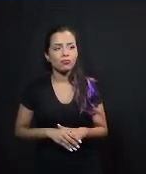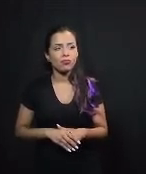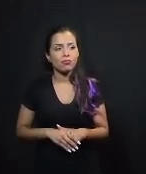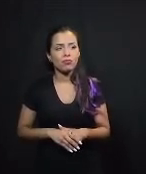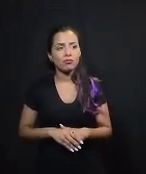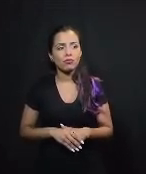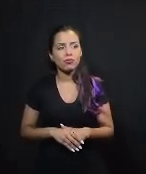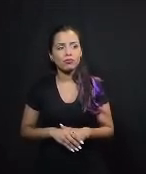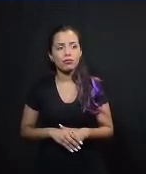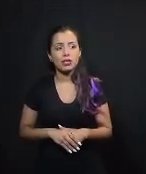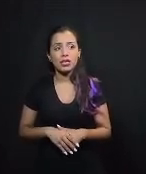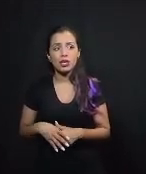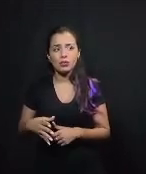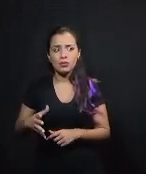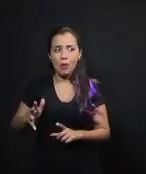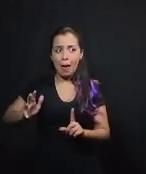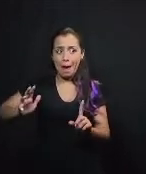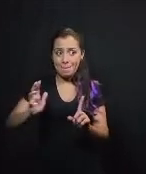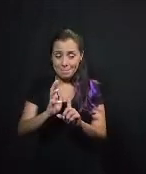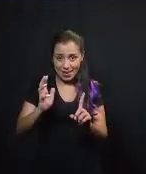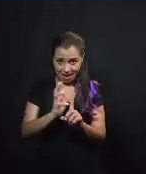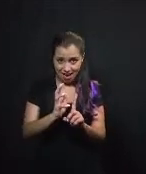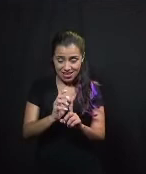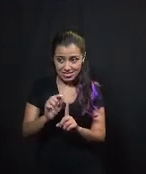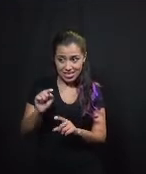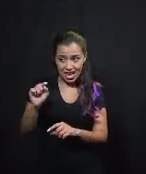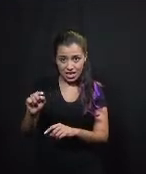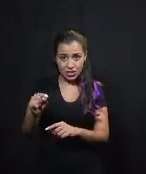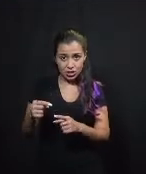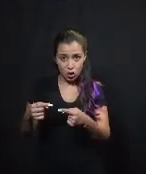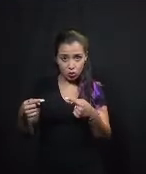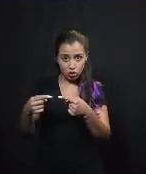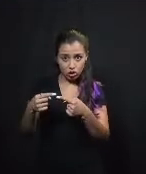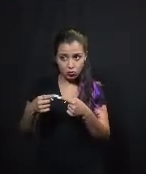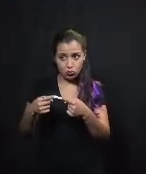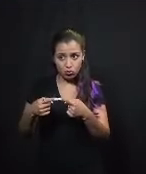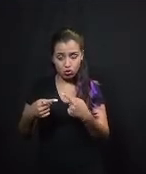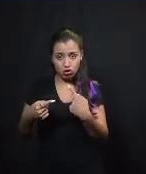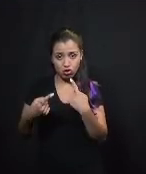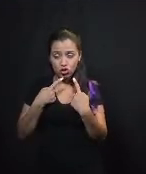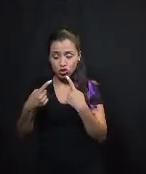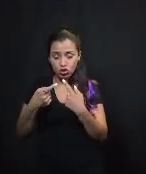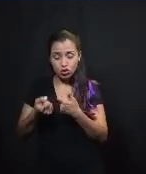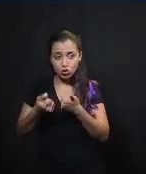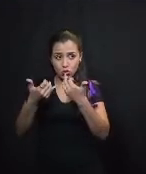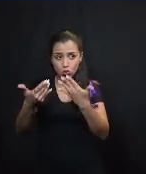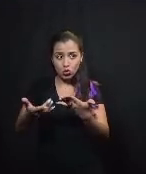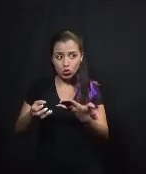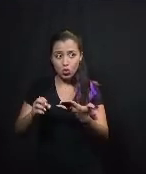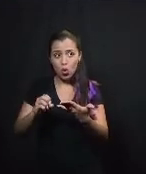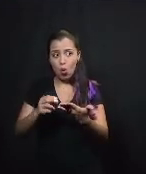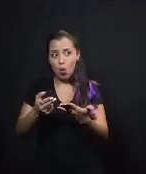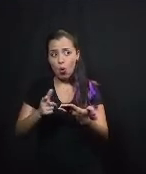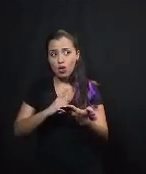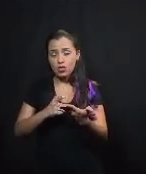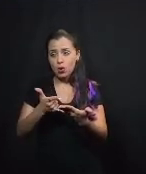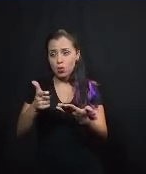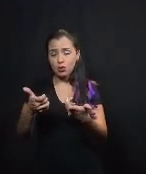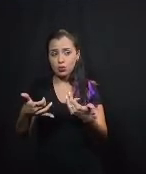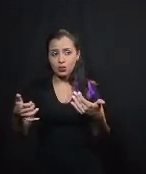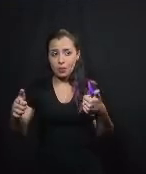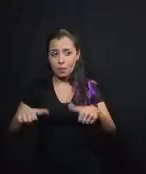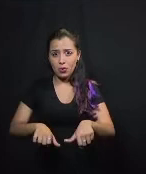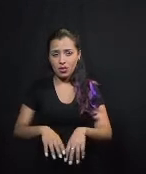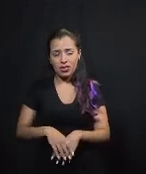Então, a ameaça real é esse tipo de discurso ou tem coisa ainda pior que pode acontecer, professor? Não, eu vou dar um nome